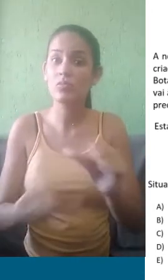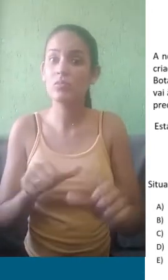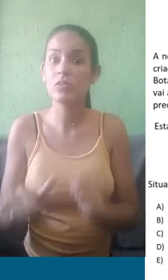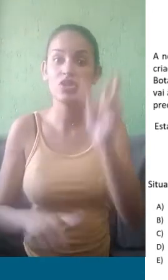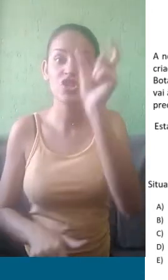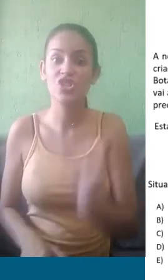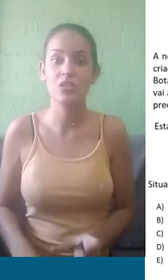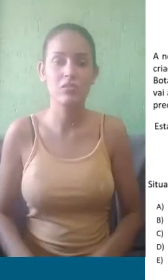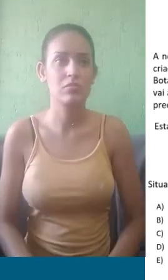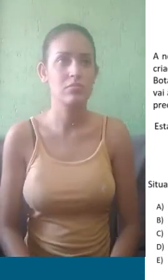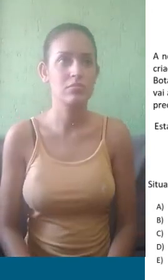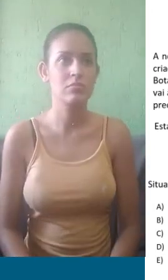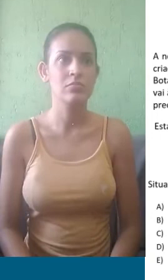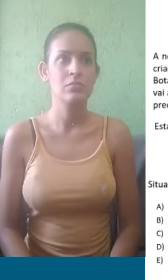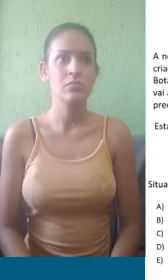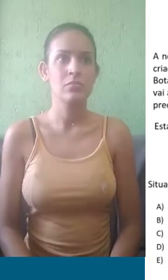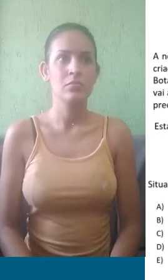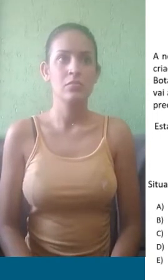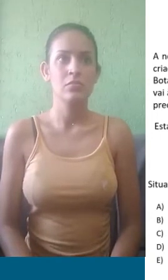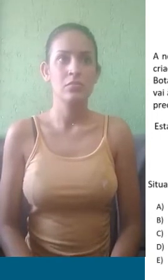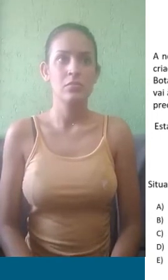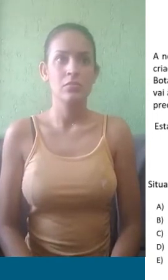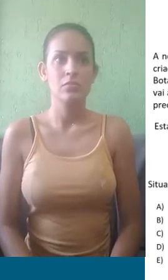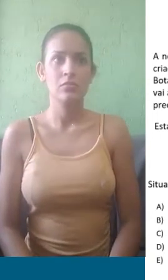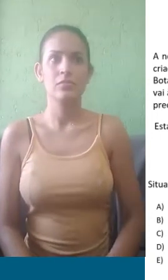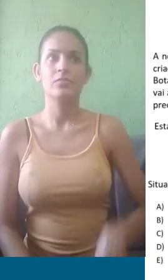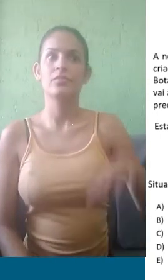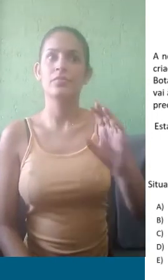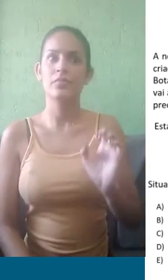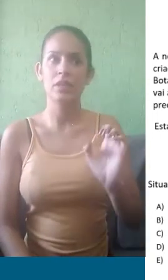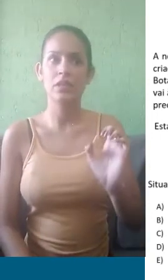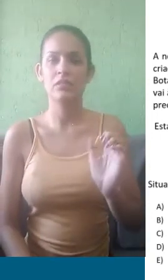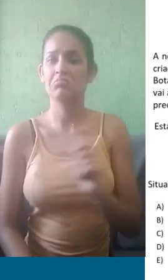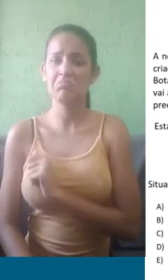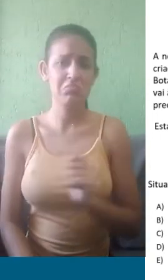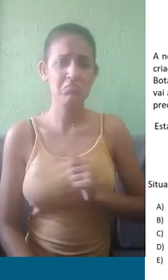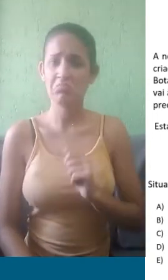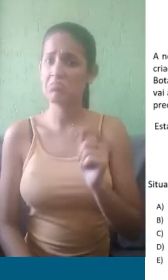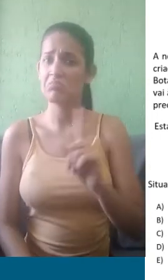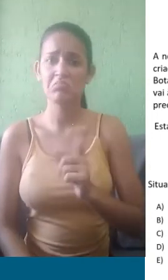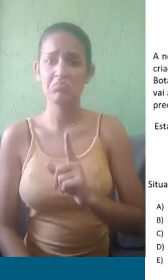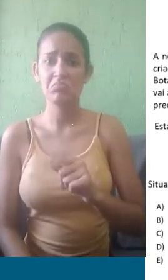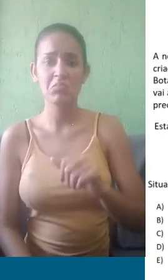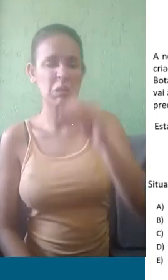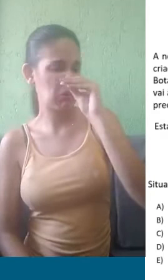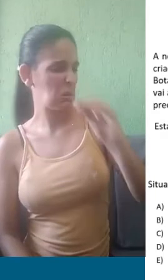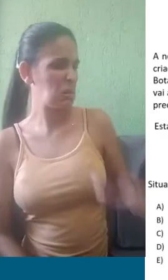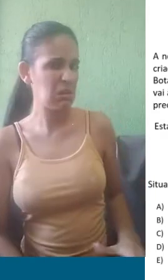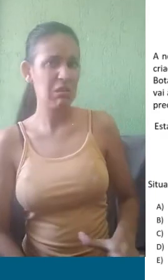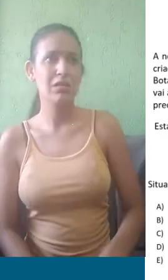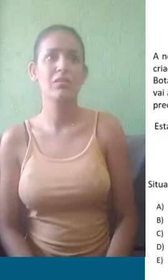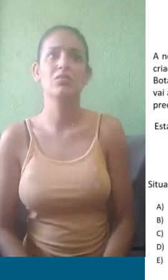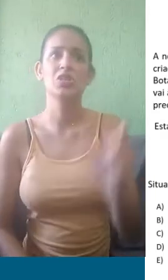não podemos entender uma rejeição aos estilos de época, em geral, porque nesse texto, especialmente, a